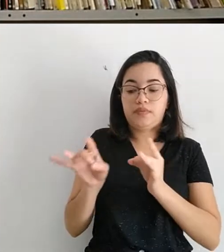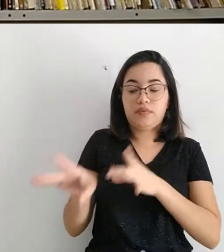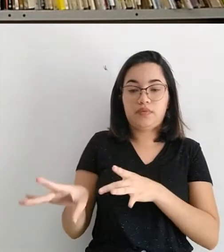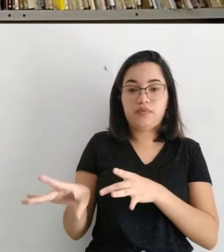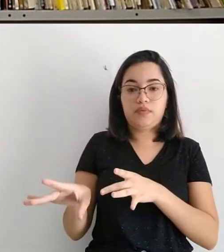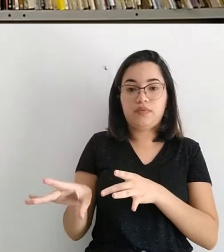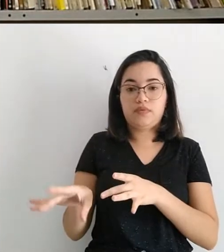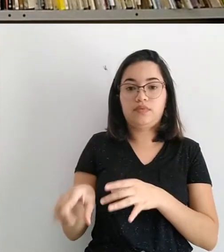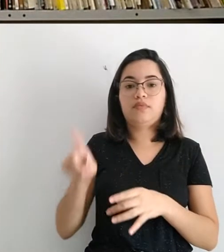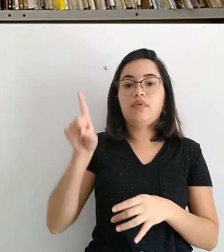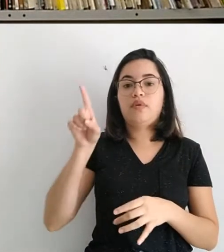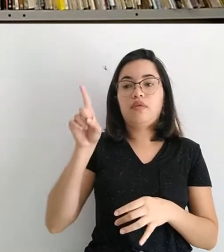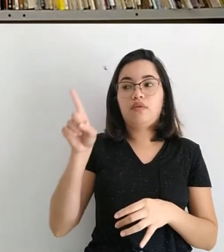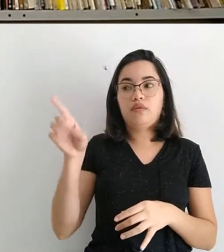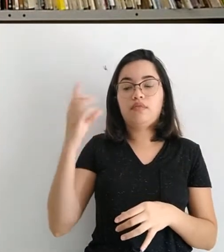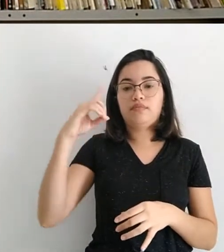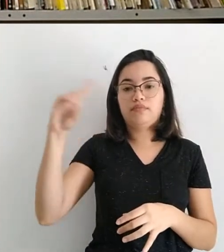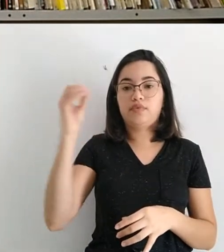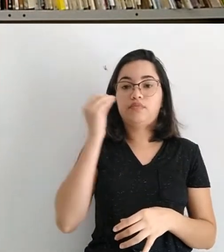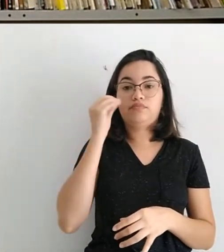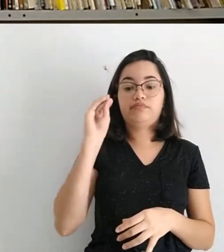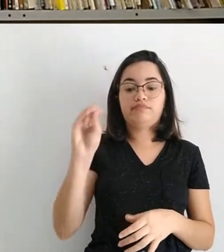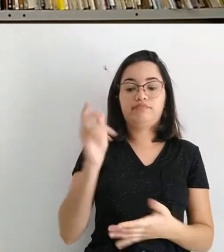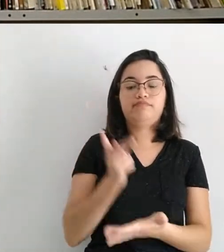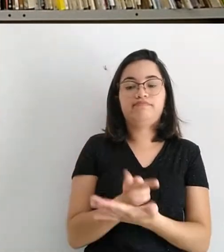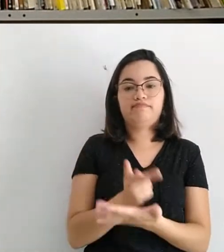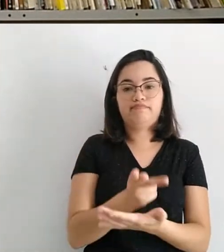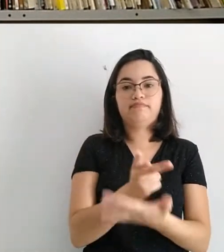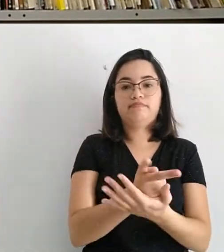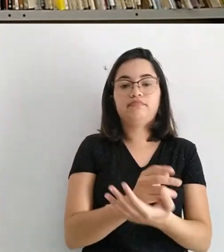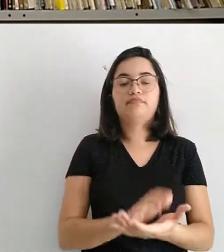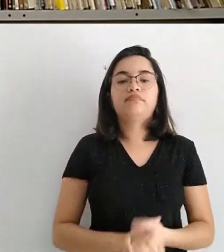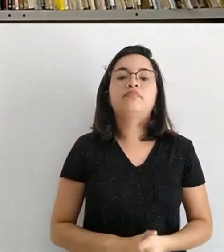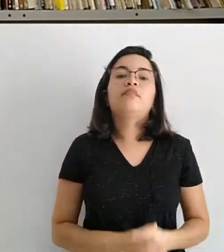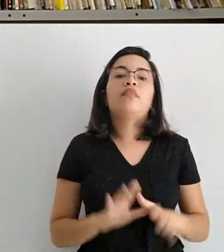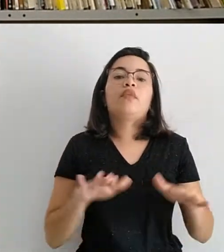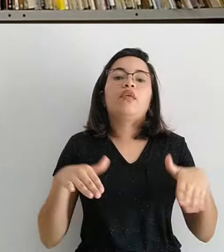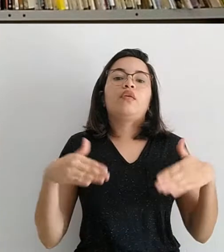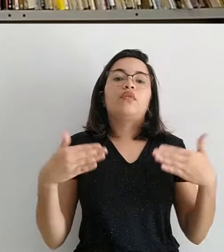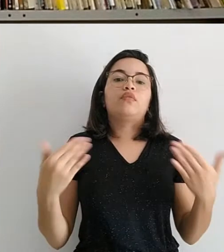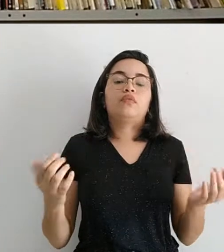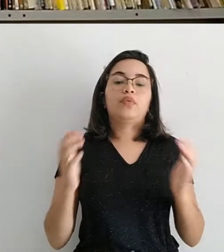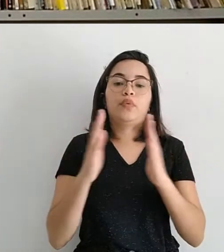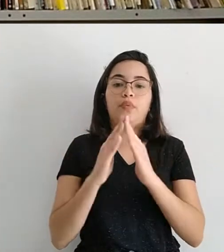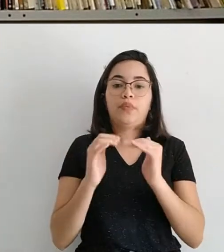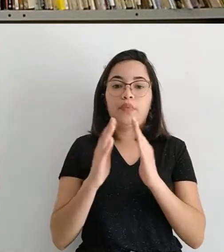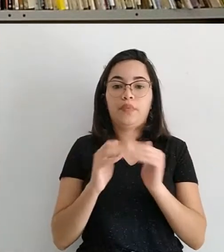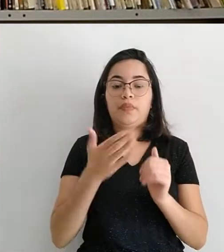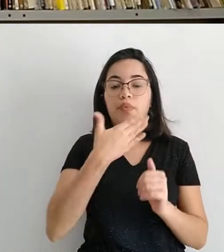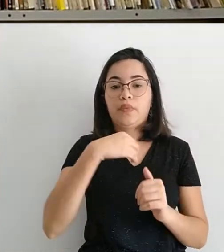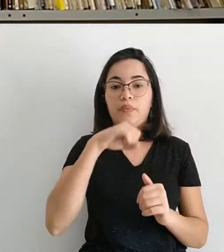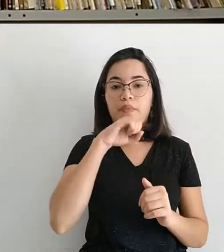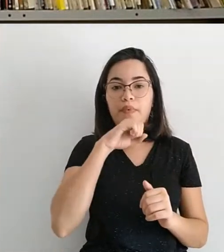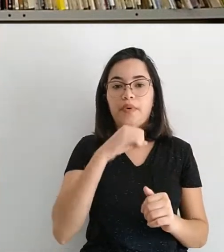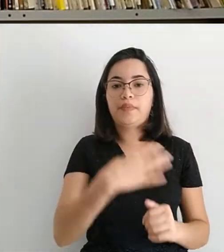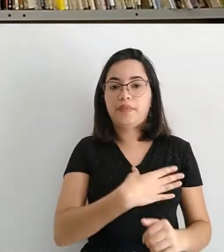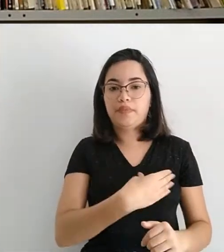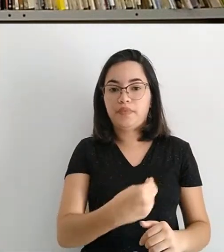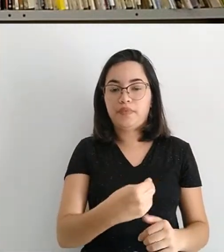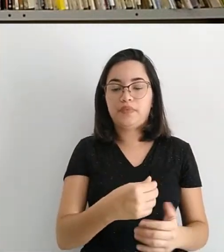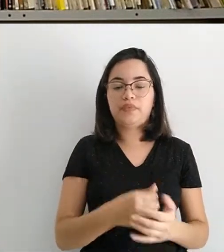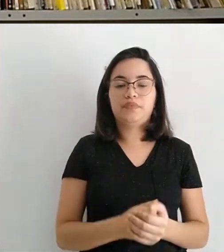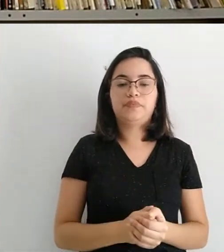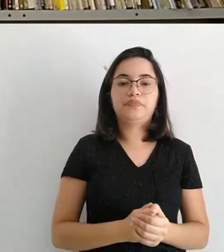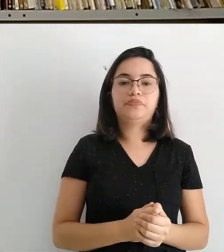o abandonar, ele o rejeitará para sempre. Então, o apelo do pai para o seu filho,